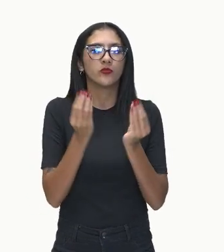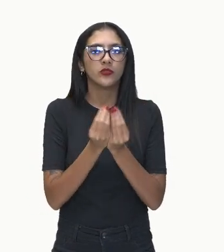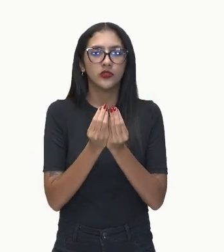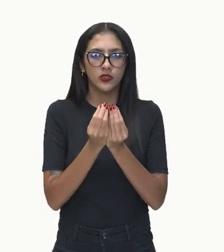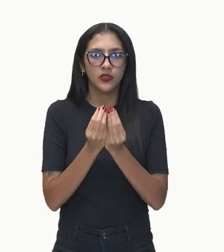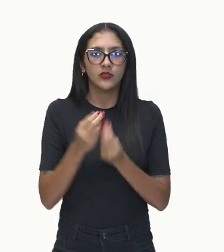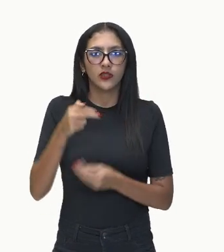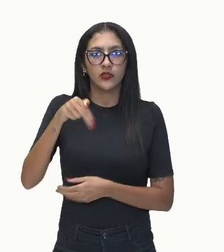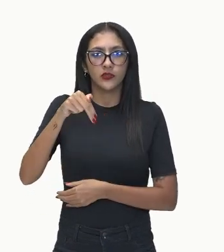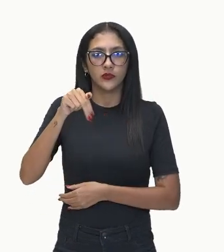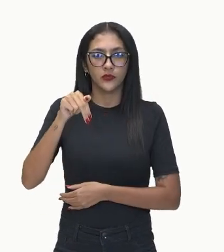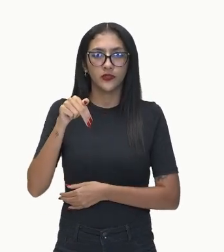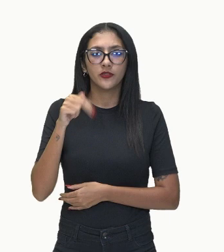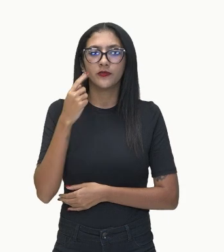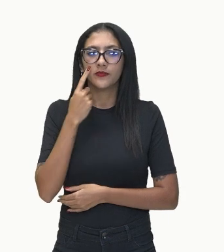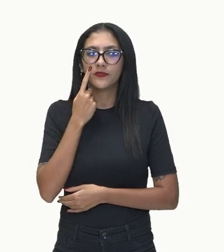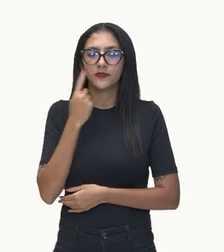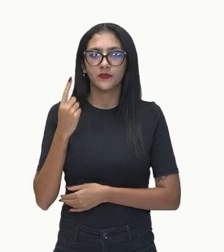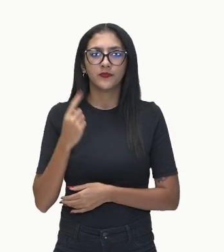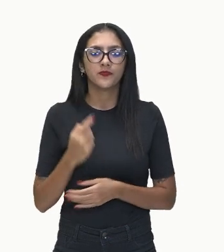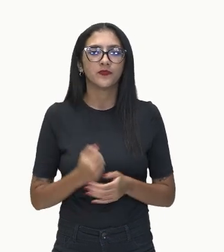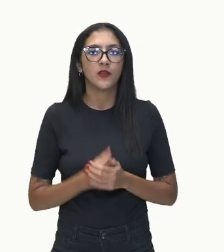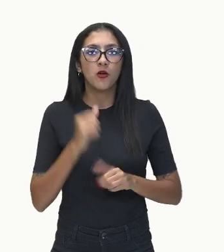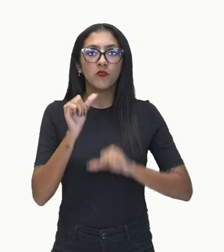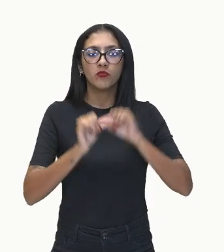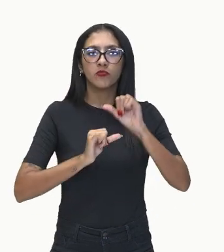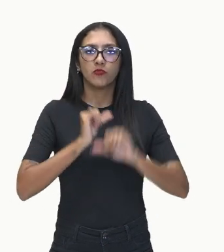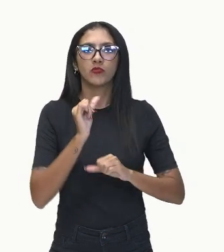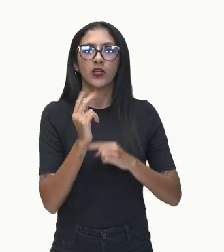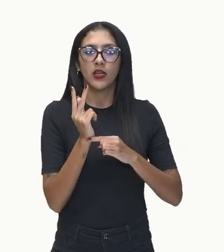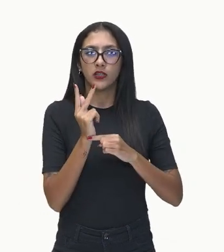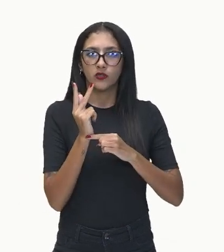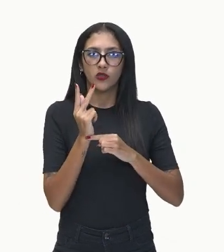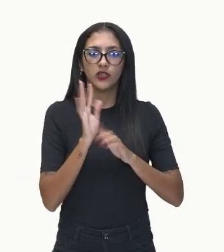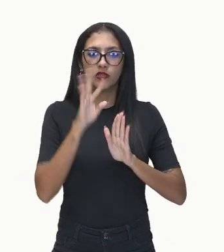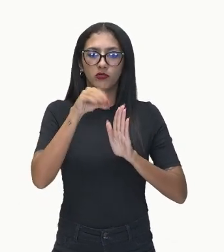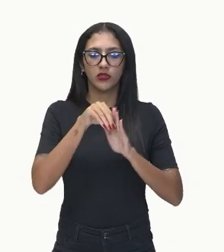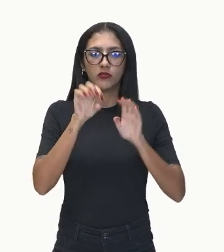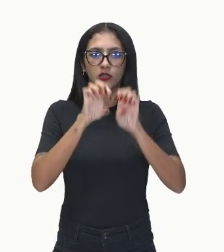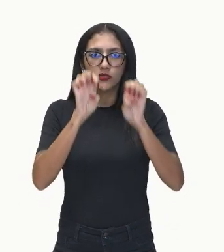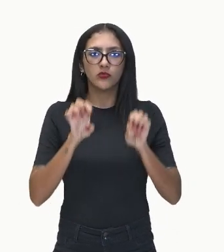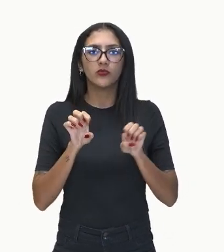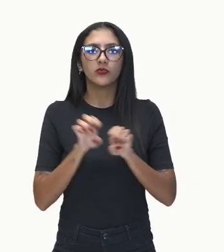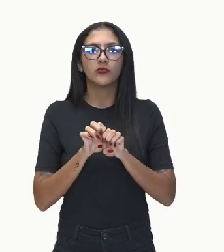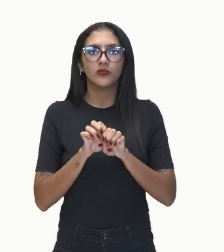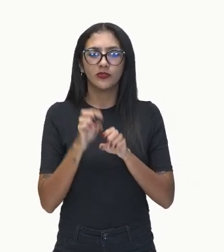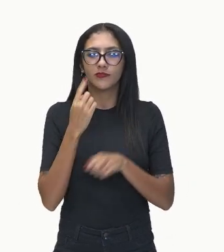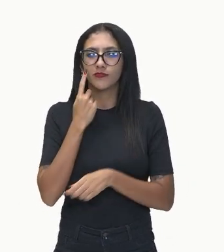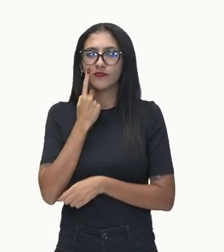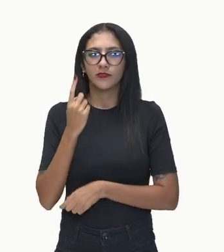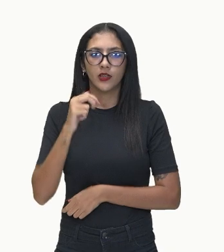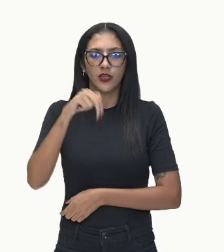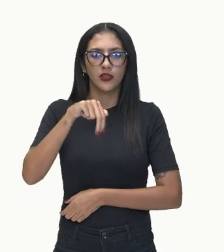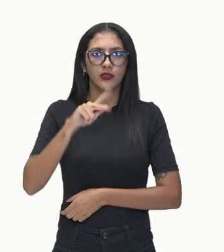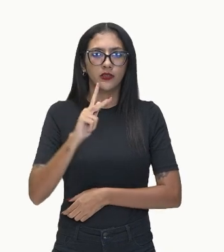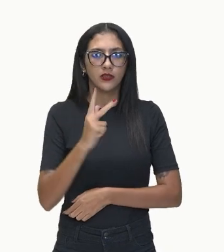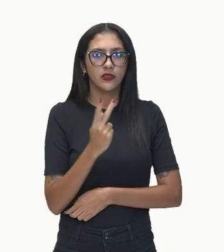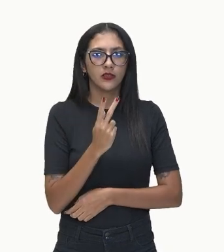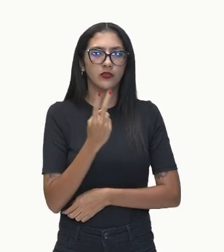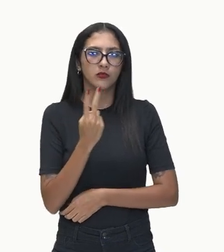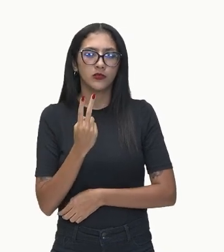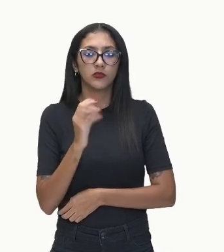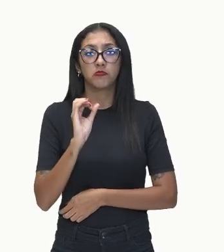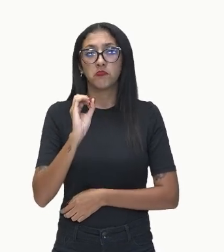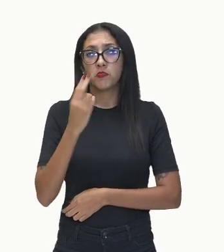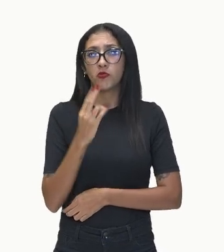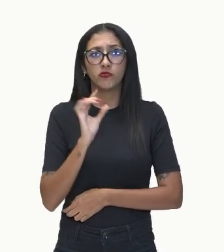nos seus hidrogênios por carbonos. Então, bem fácil de identificar uma amina, tem o NH2, ou apenas o